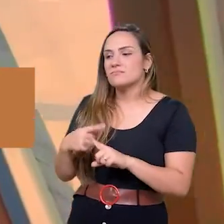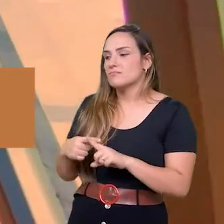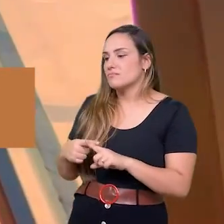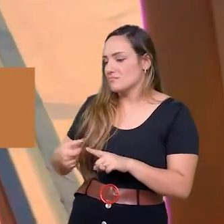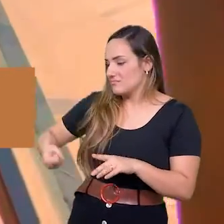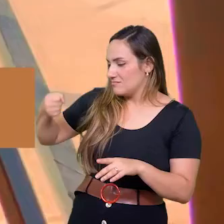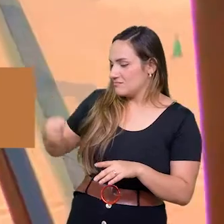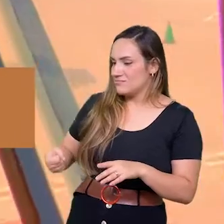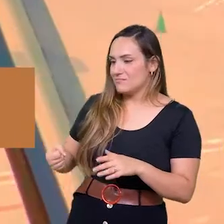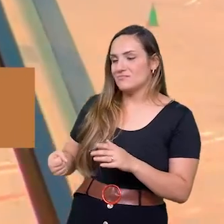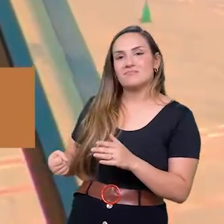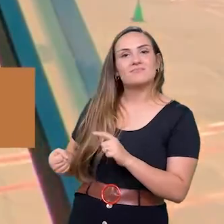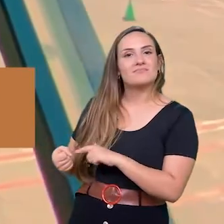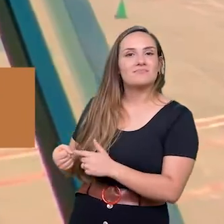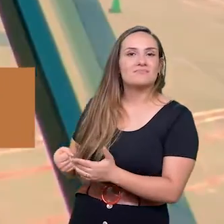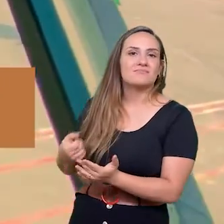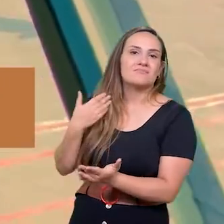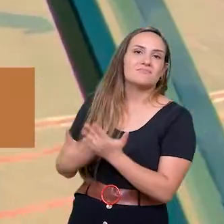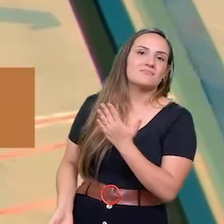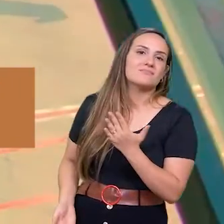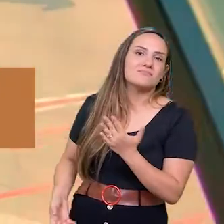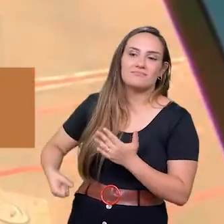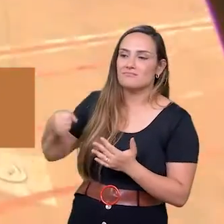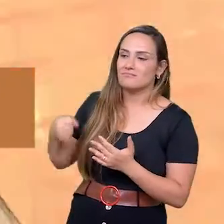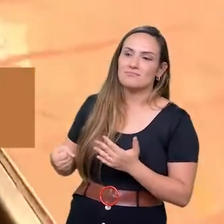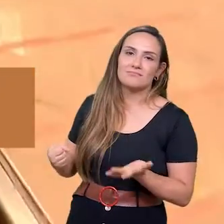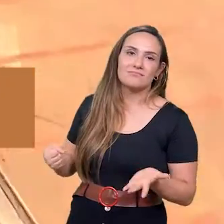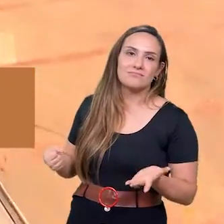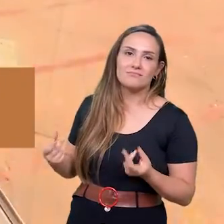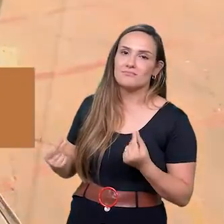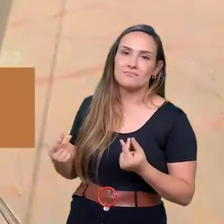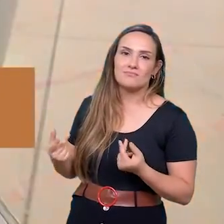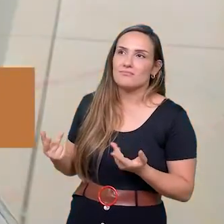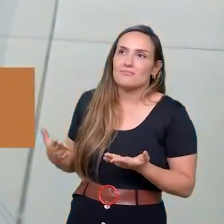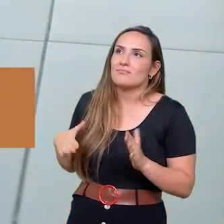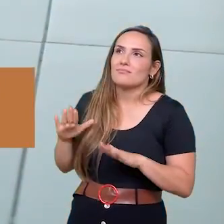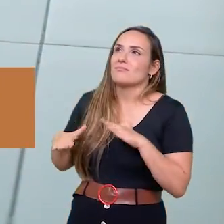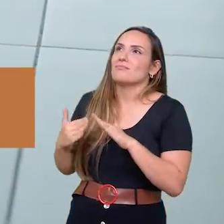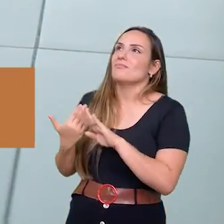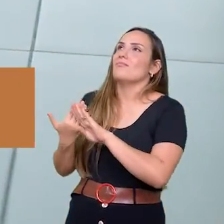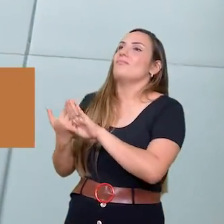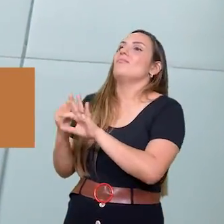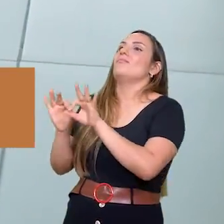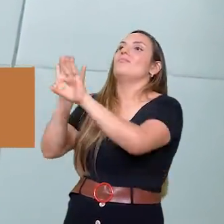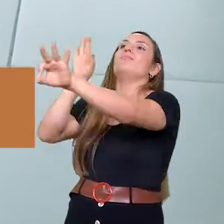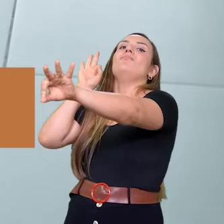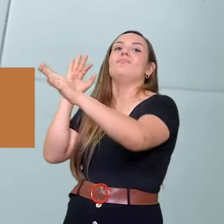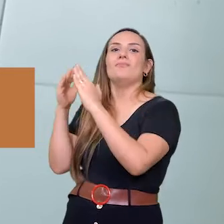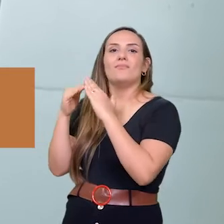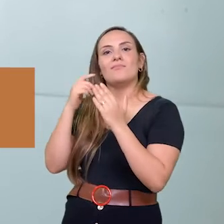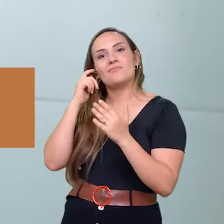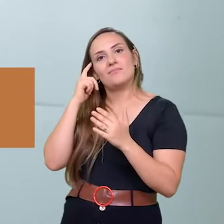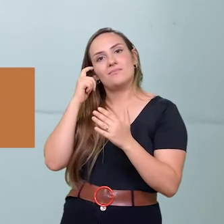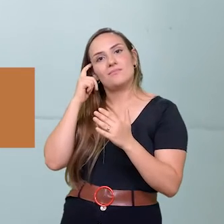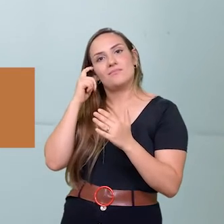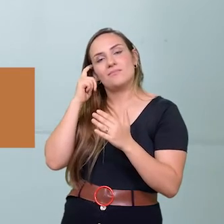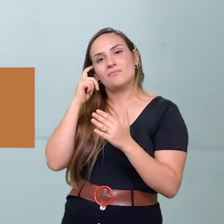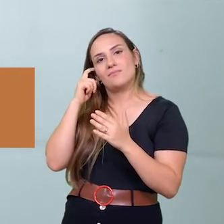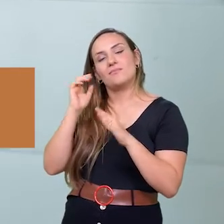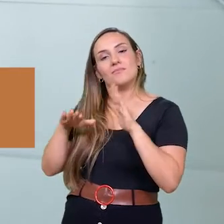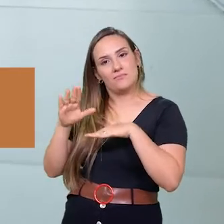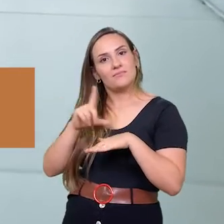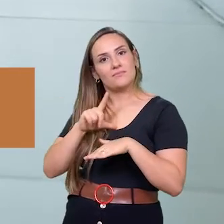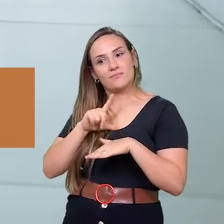pessoa perde as suas coisas no meio de uma viagem, quase sempre. E a pessoa pode estar longe de casa, ela pode, às vezes as pessoas